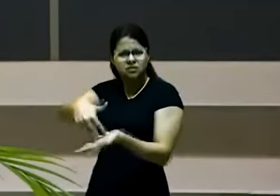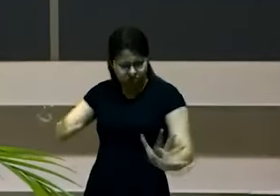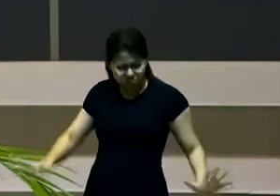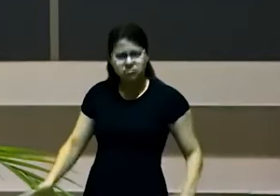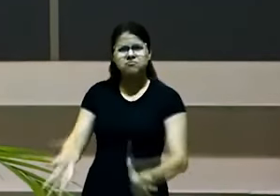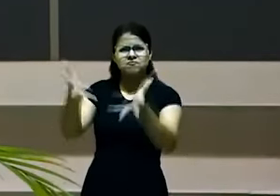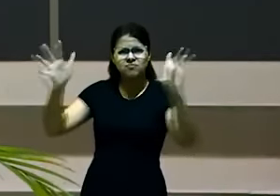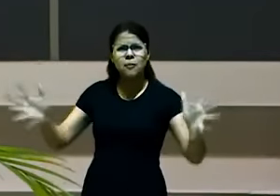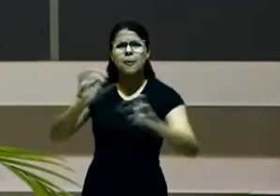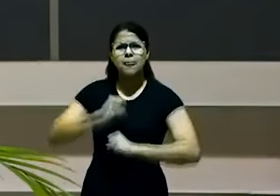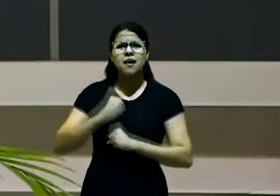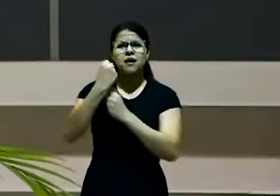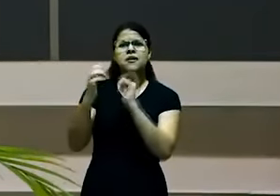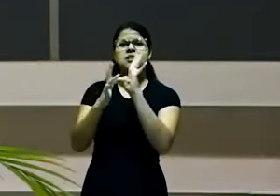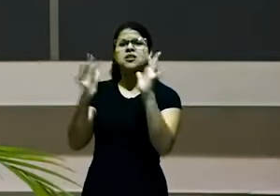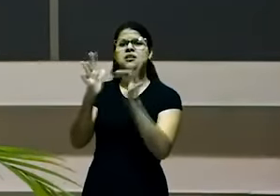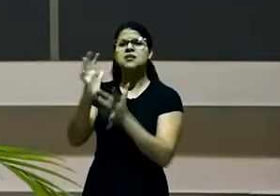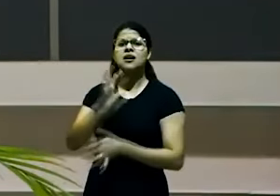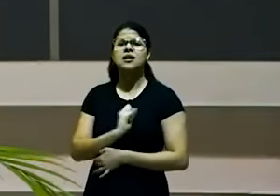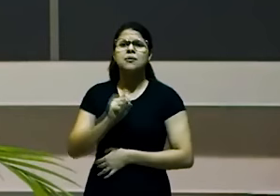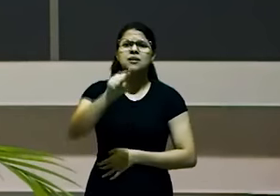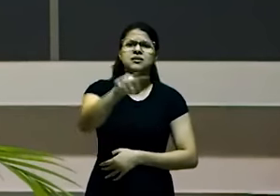ainda posta na tua